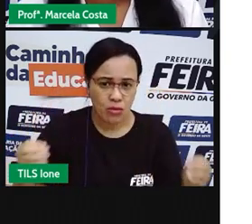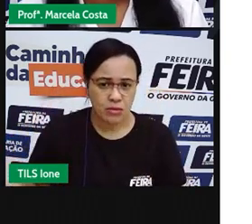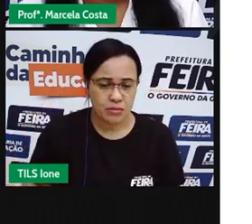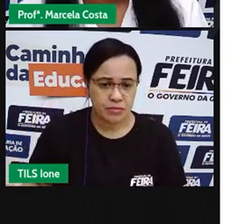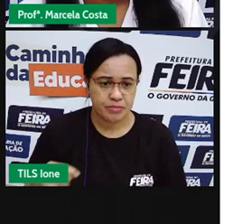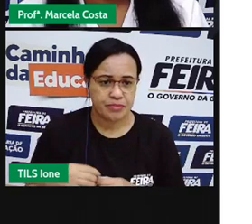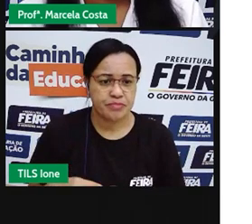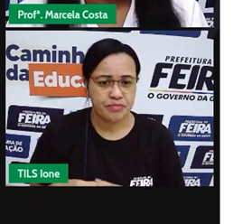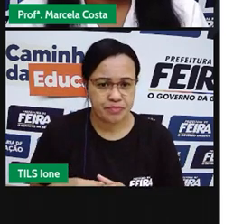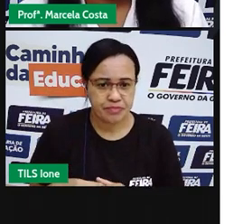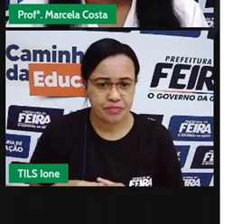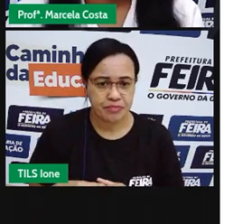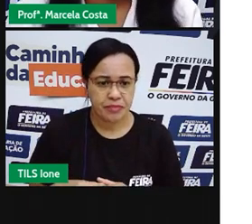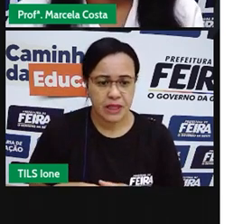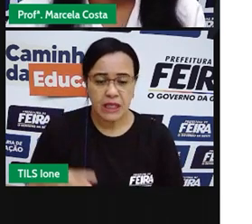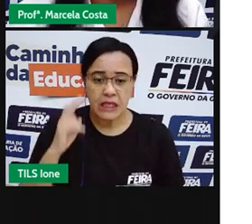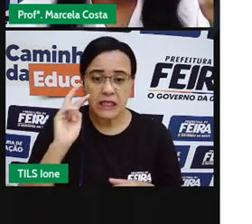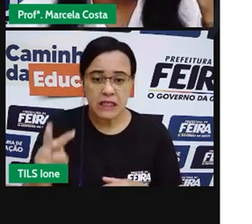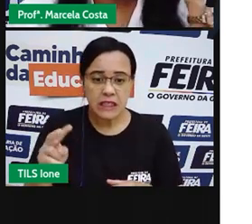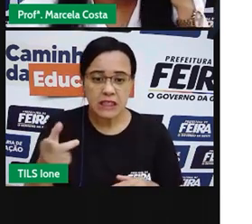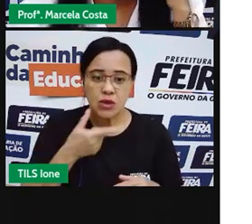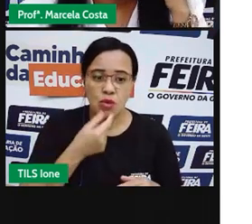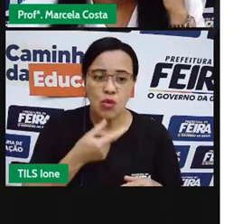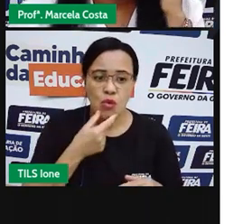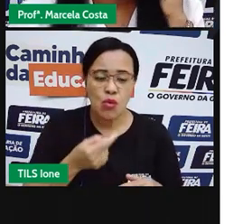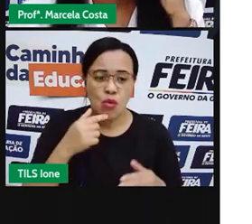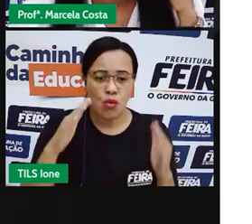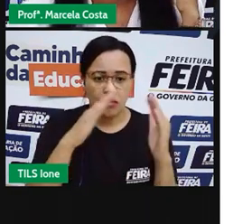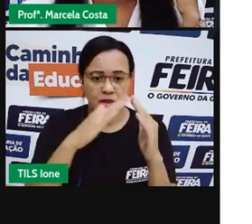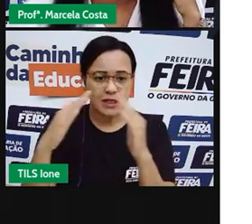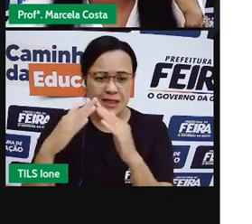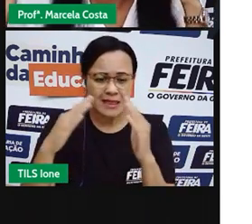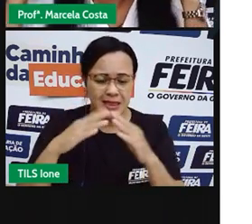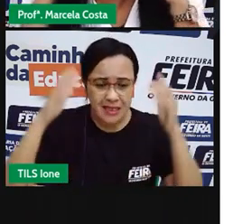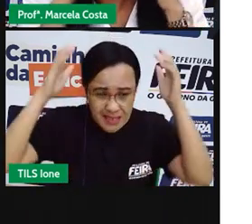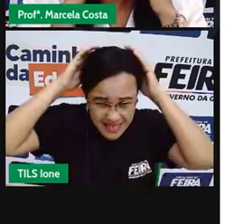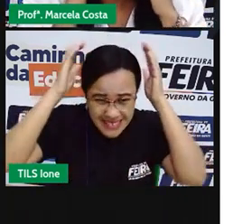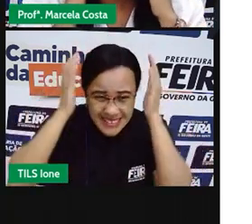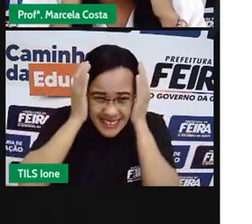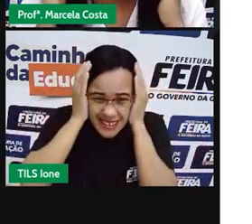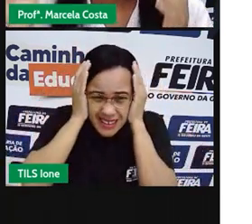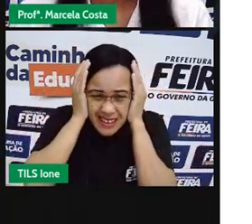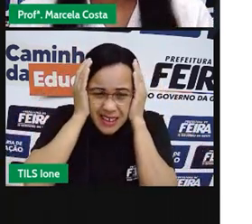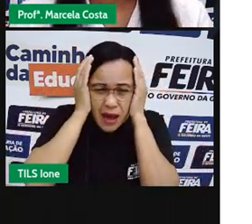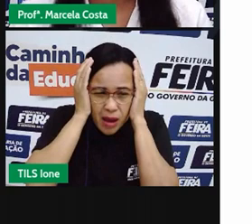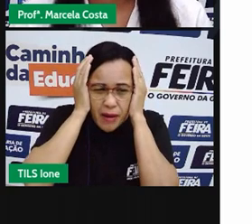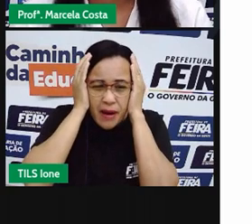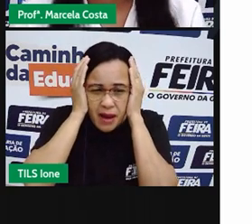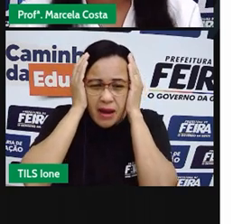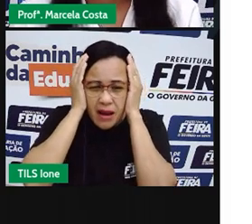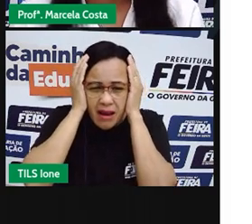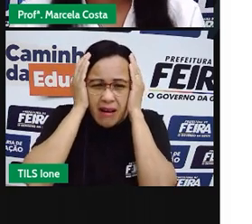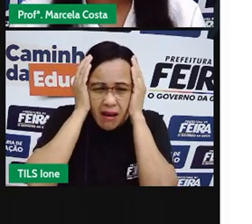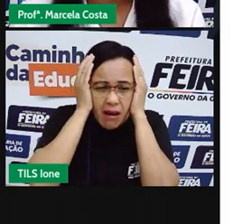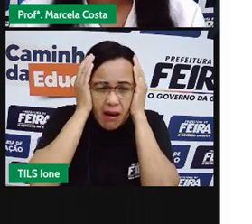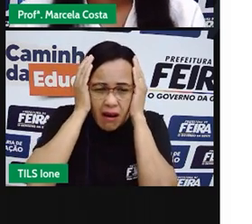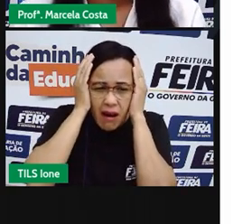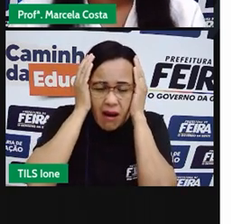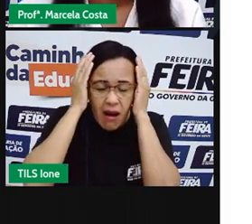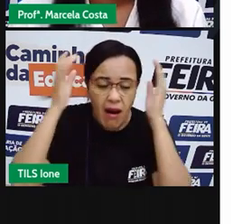E aqui o vizinho com um travesseiro, tentando ali proteger os seus